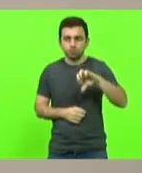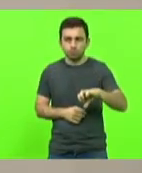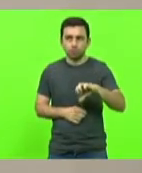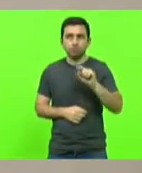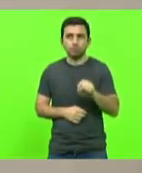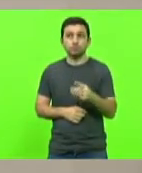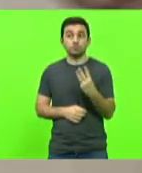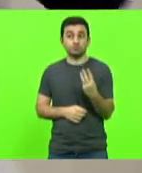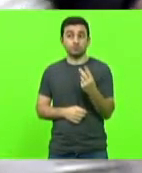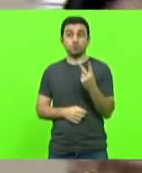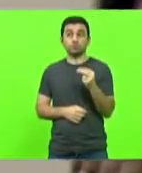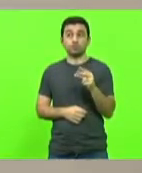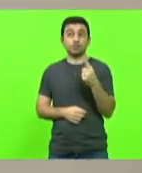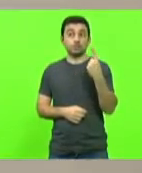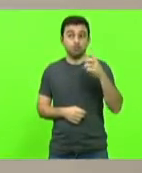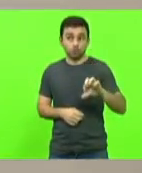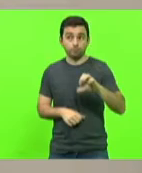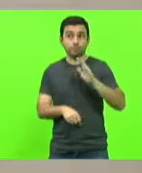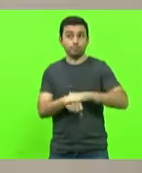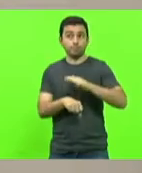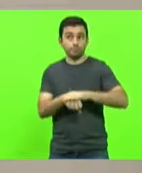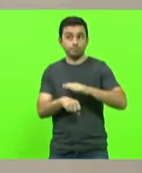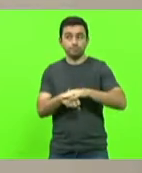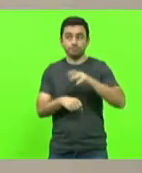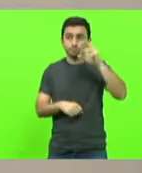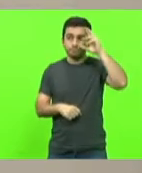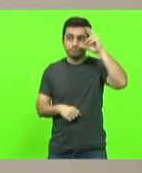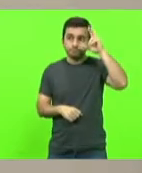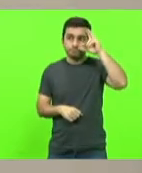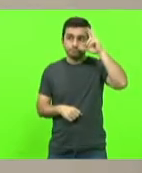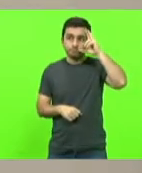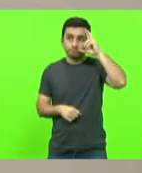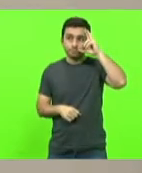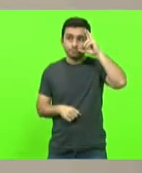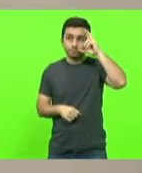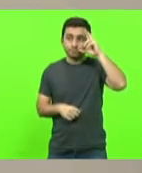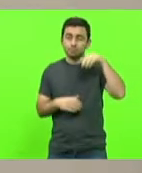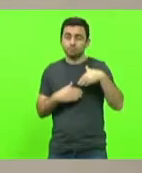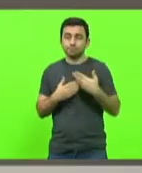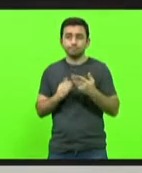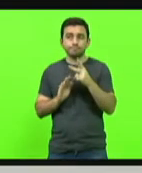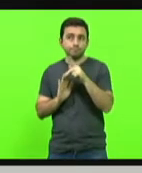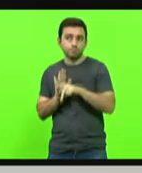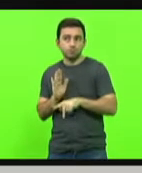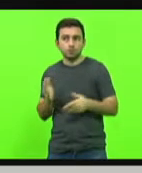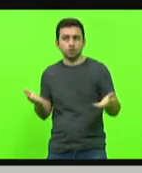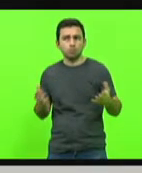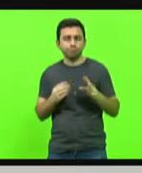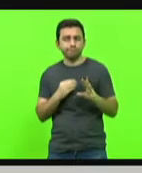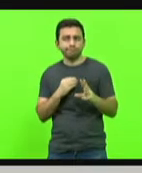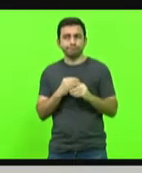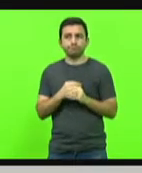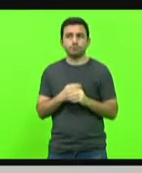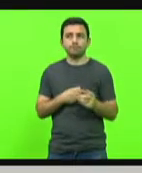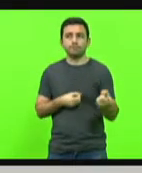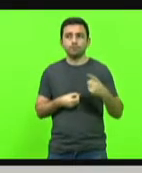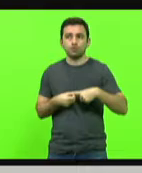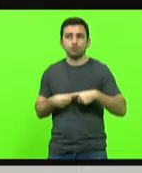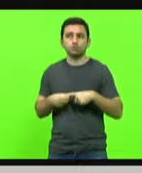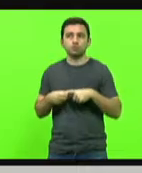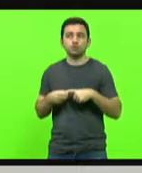169.3/2019. Autoria, deputado Ricardo Alba. O presente projeto está recebendo emenda em plenário e retorna para a Comissão